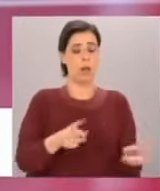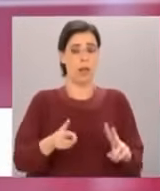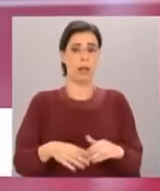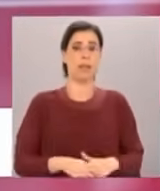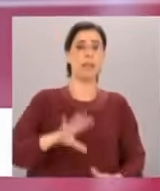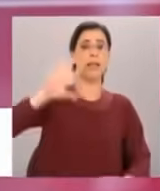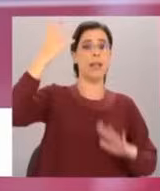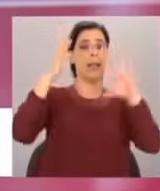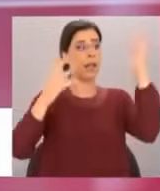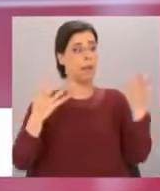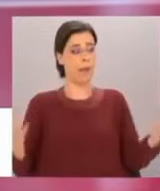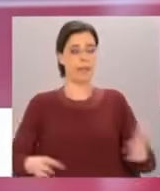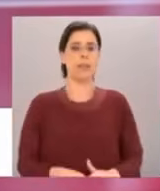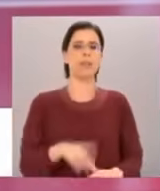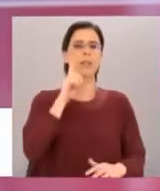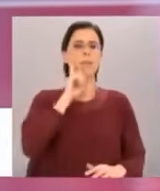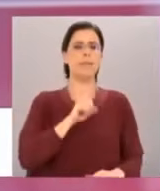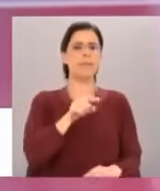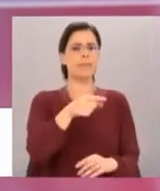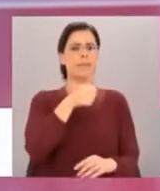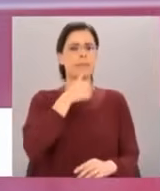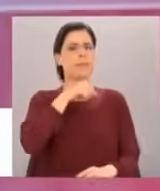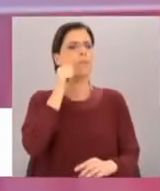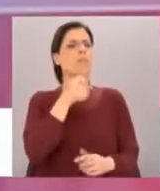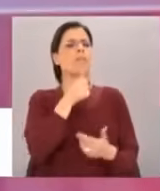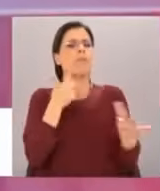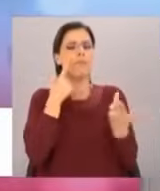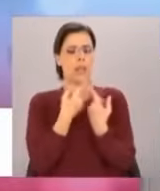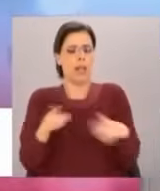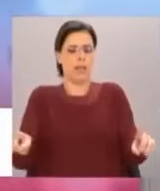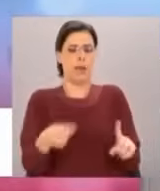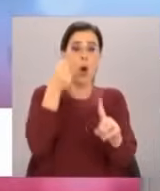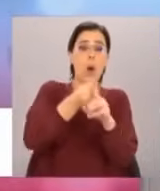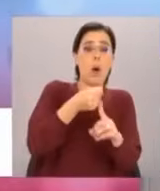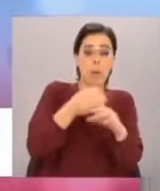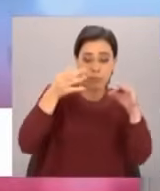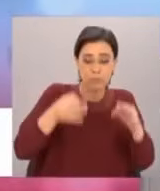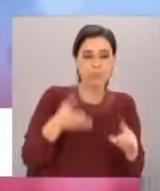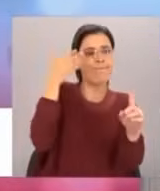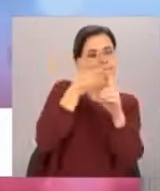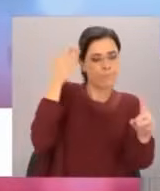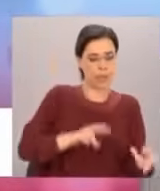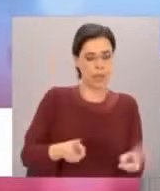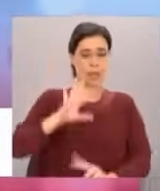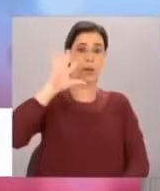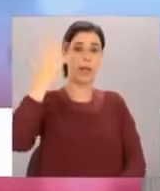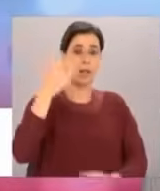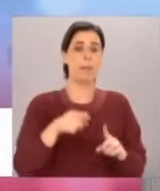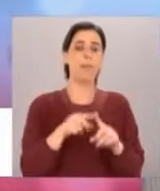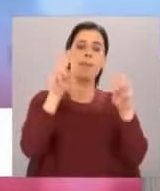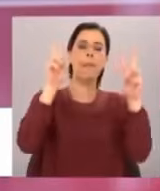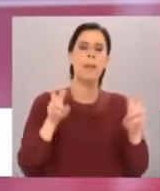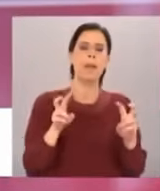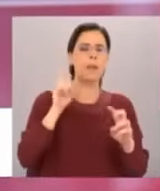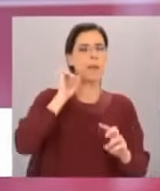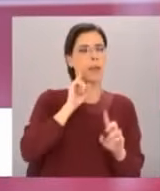alterações climáticas início e sua real Como é que o país se distingue no combate concretamente as alterações climáticas tendo em conta que